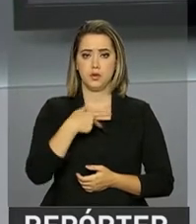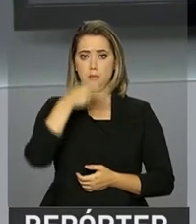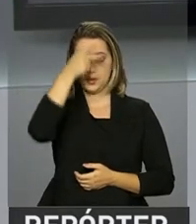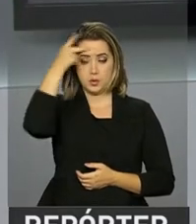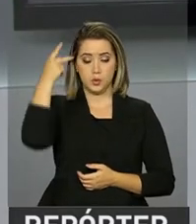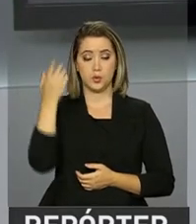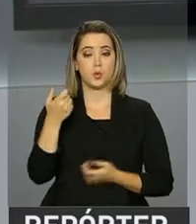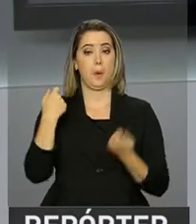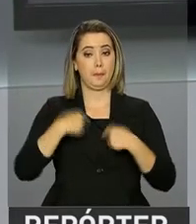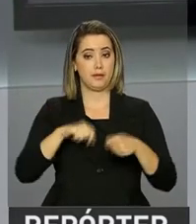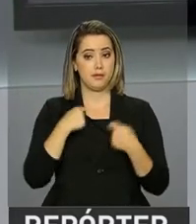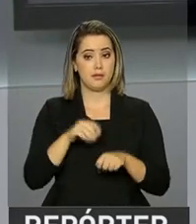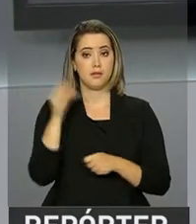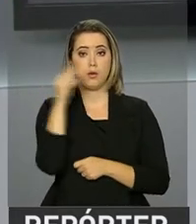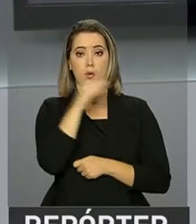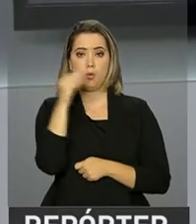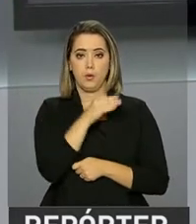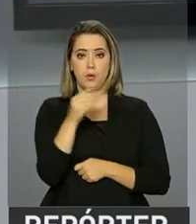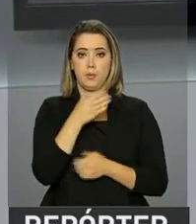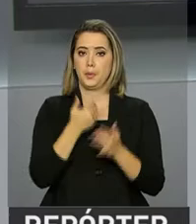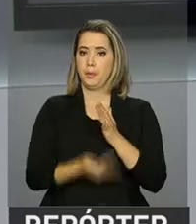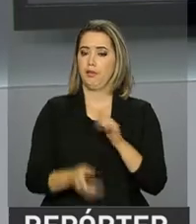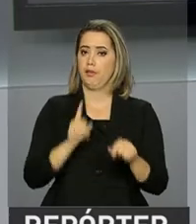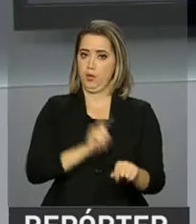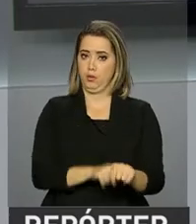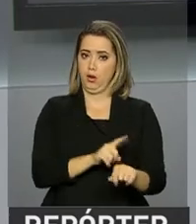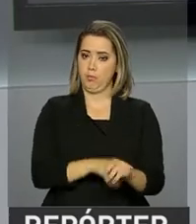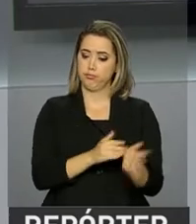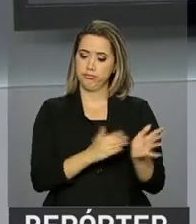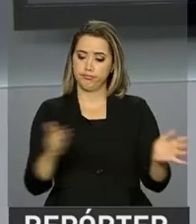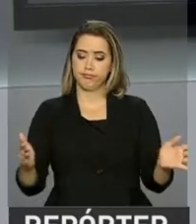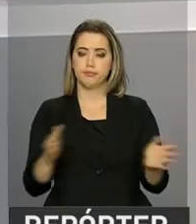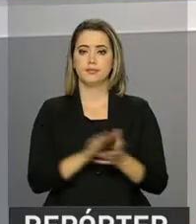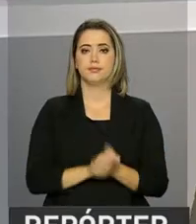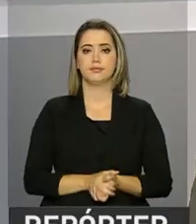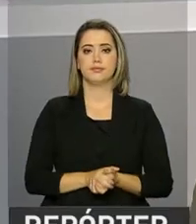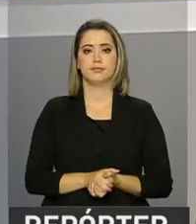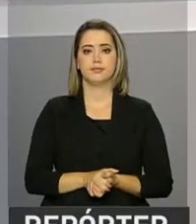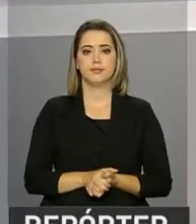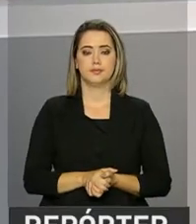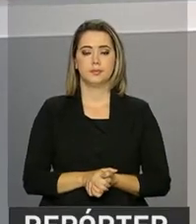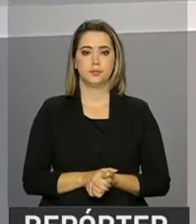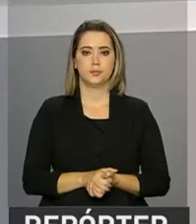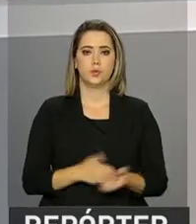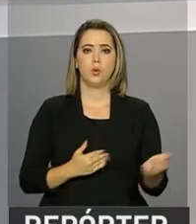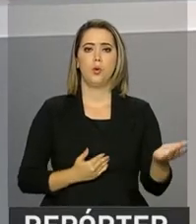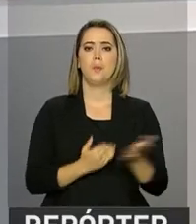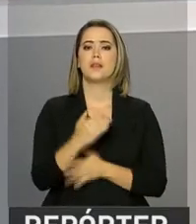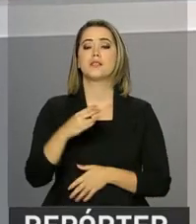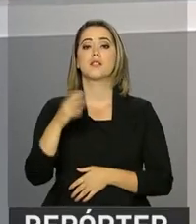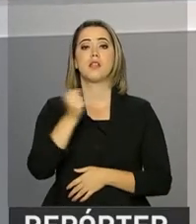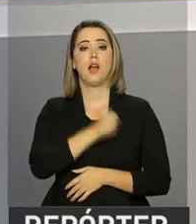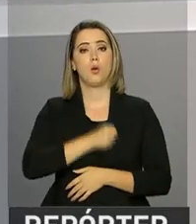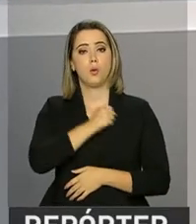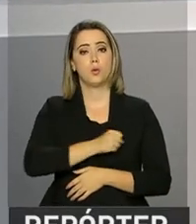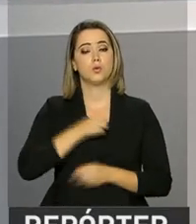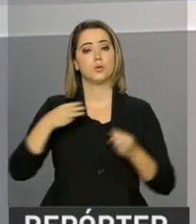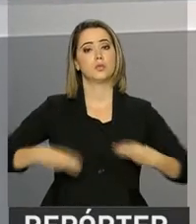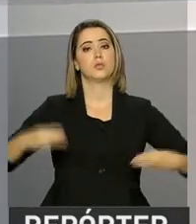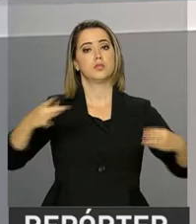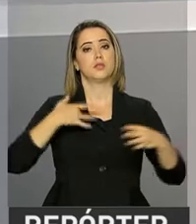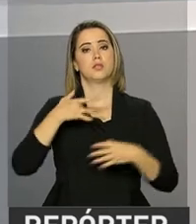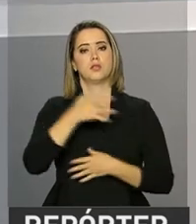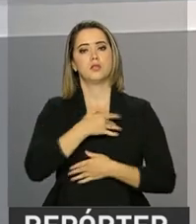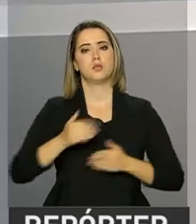interesse é bom correr né pra não perder pra obrigado pelas informações a partir de agosto o ministério da saúde vai